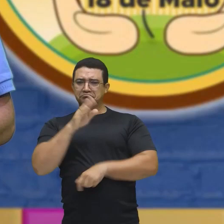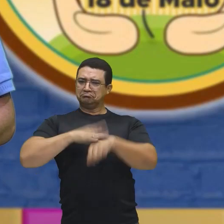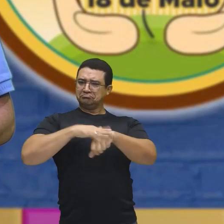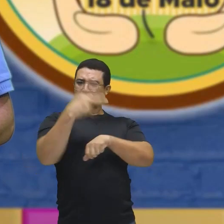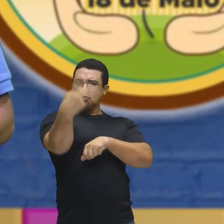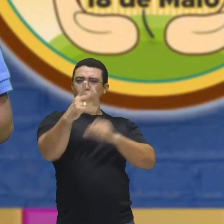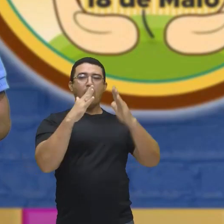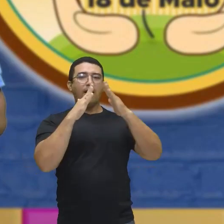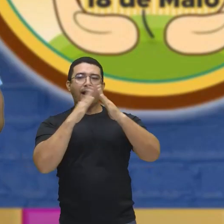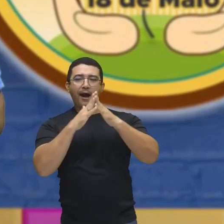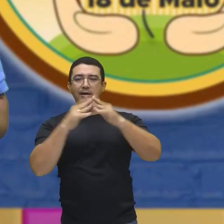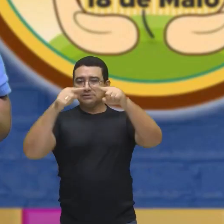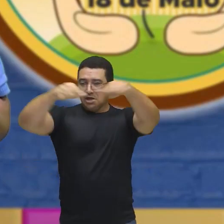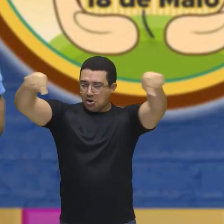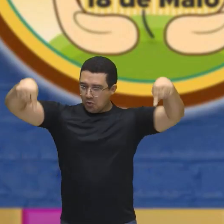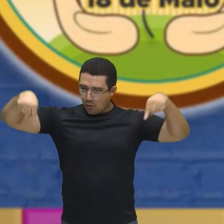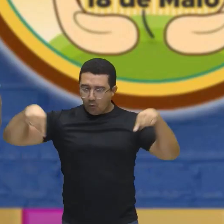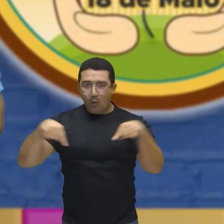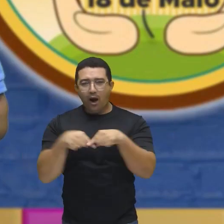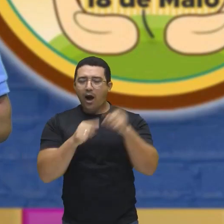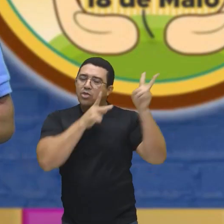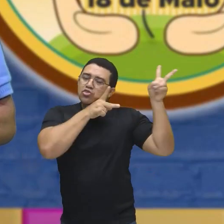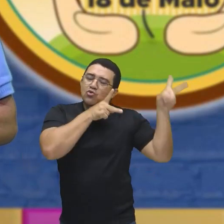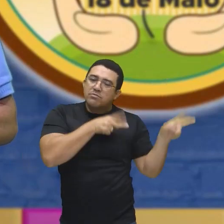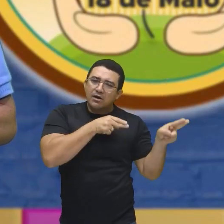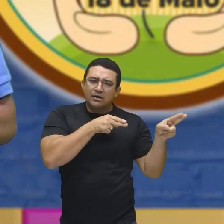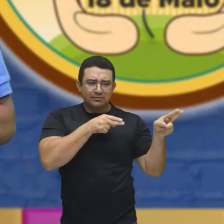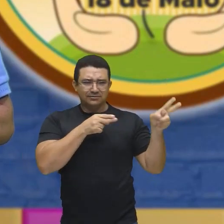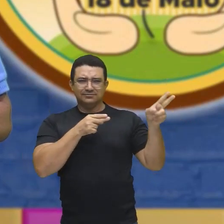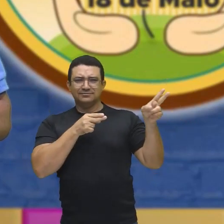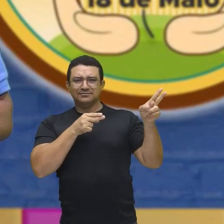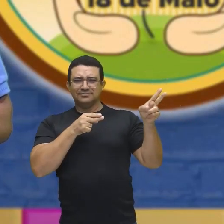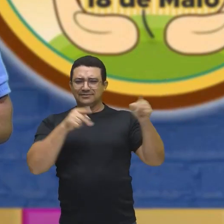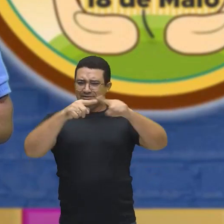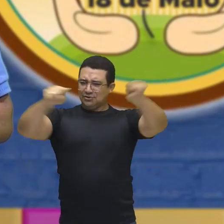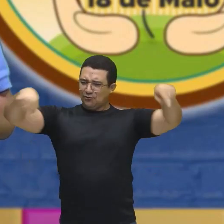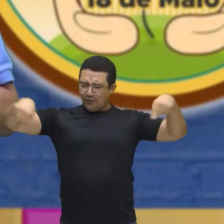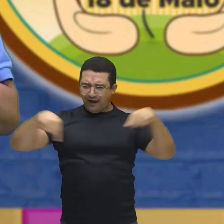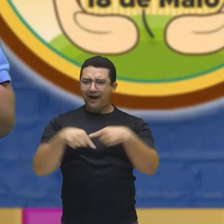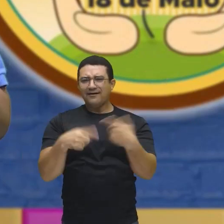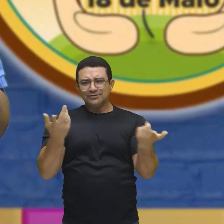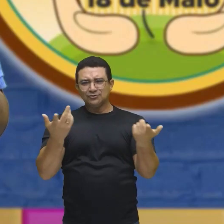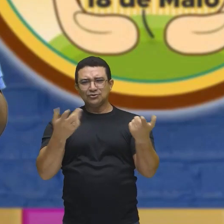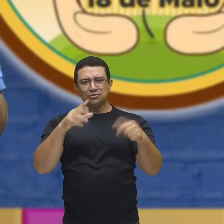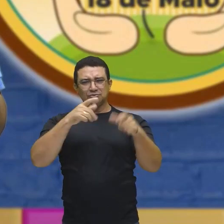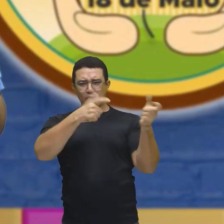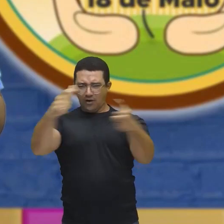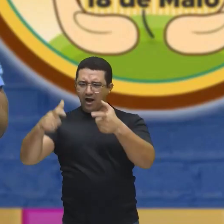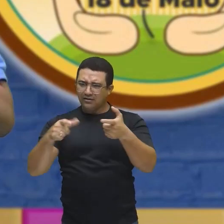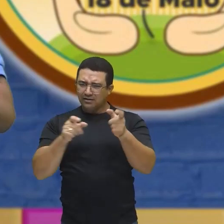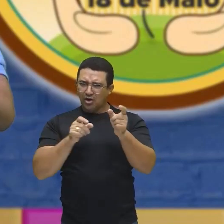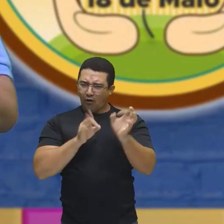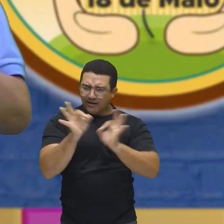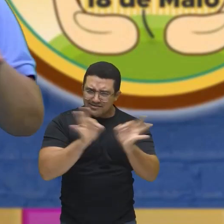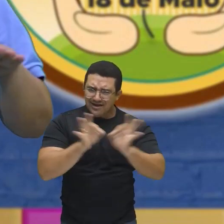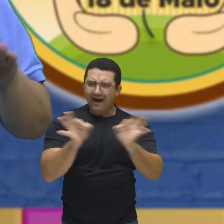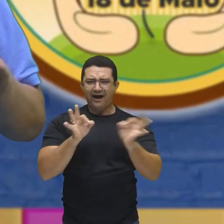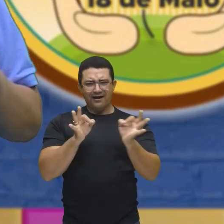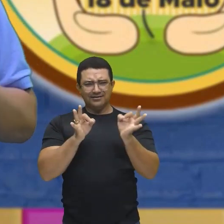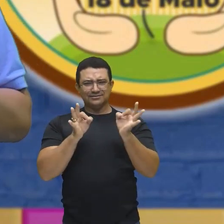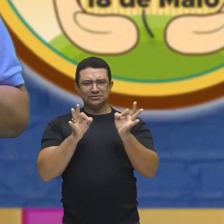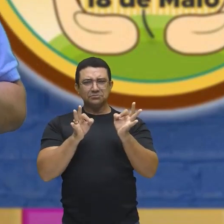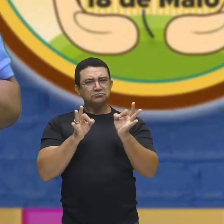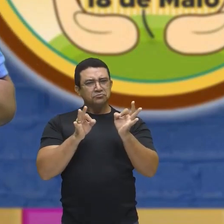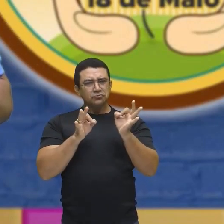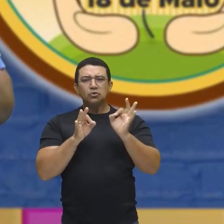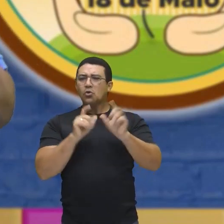seu próprio quarto. Dê uma olhada aí como é que está o seu ambiente. O seu ambiente, ele está organizado? Ele está colocando tudo